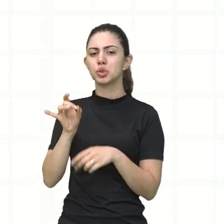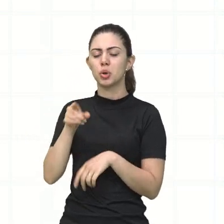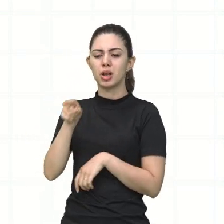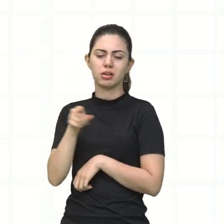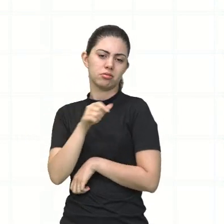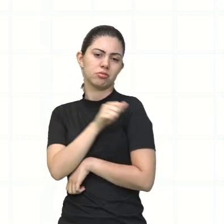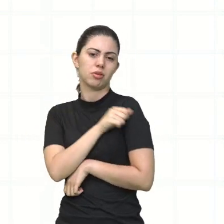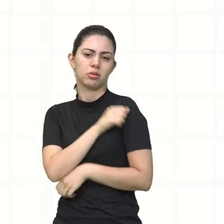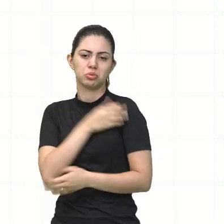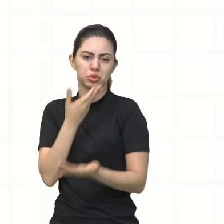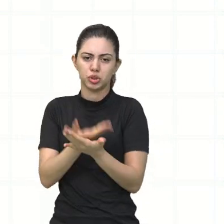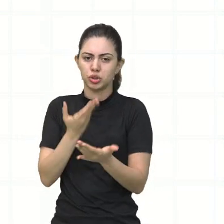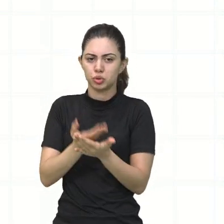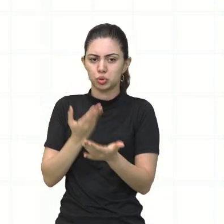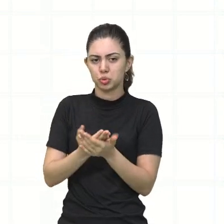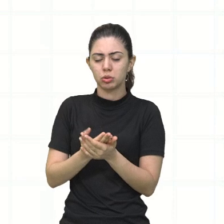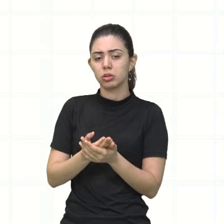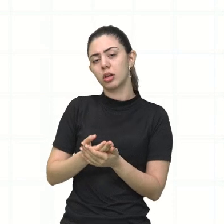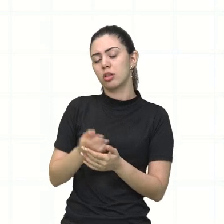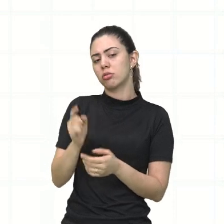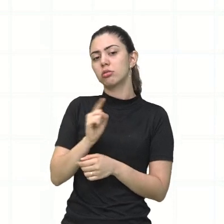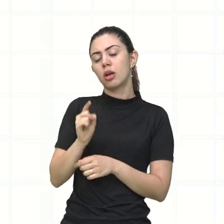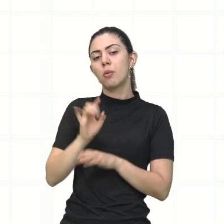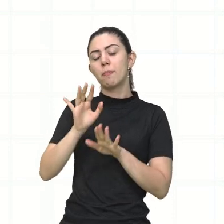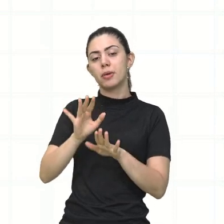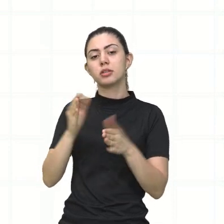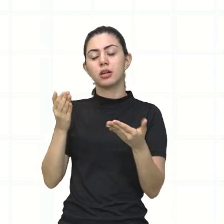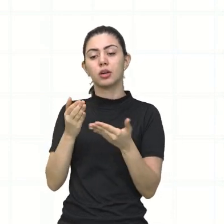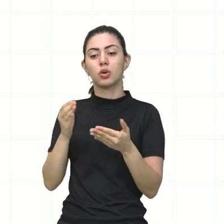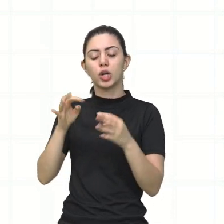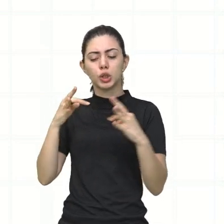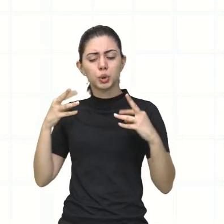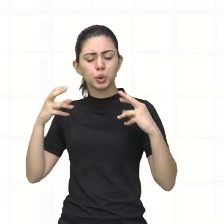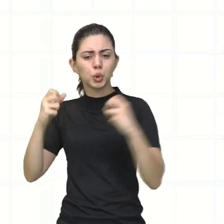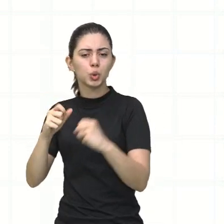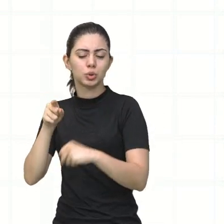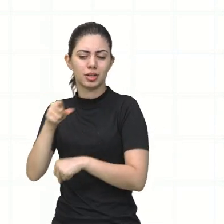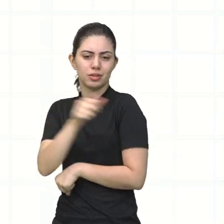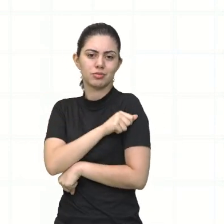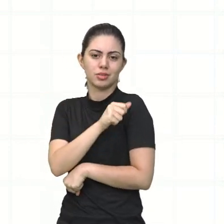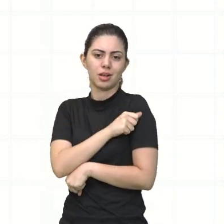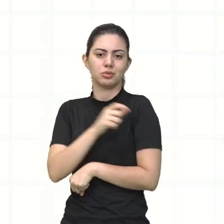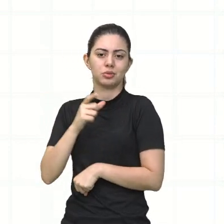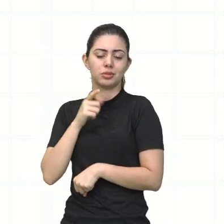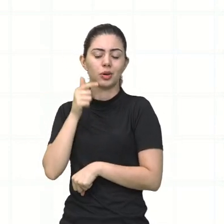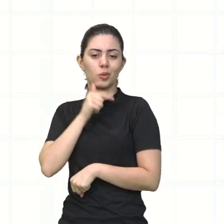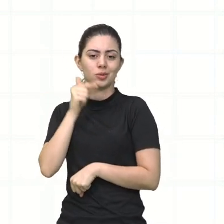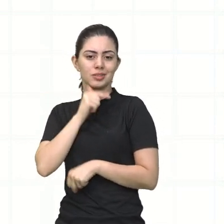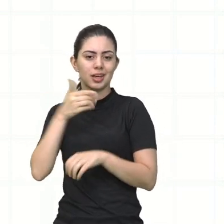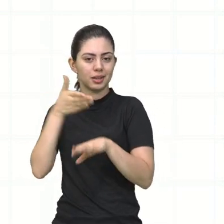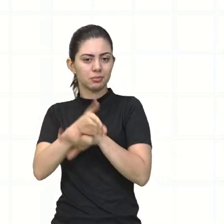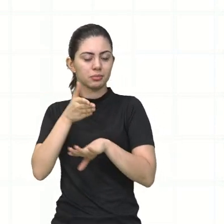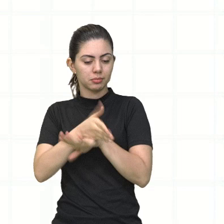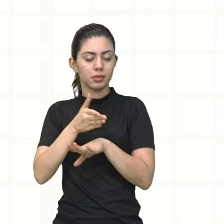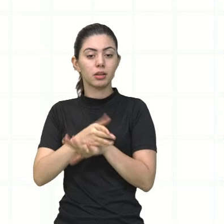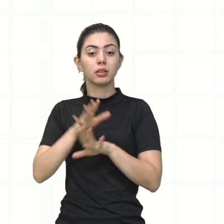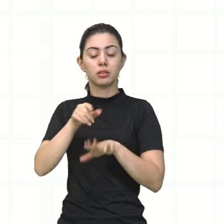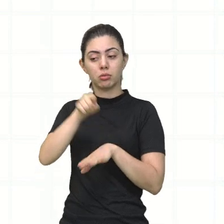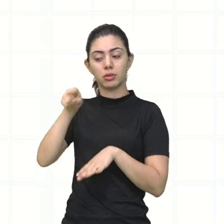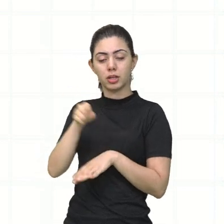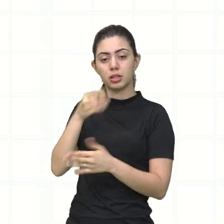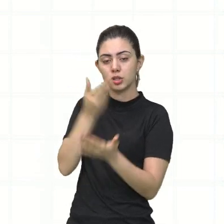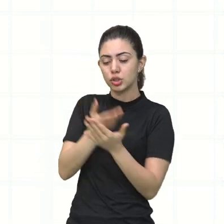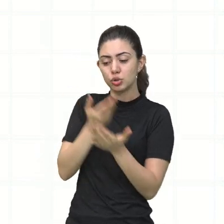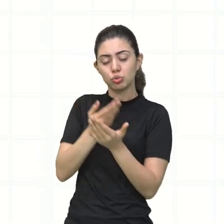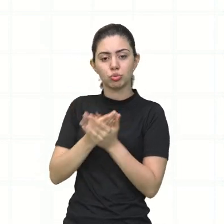aqueles que estudam com dedicação. Eu estou dizendo que todos os alunos obtêm bons resultados e que esses alunos eles estudam com